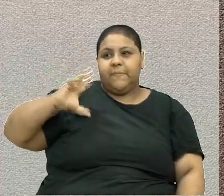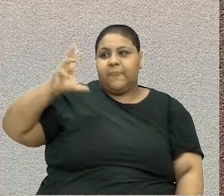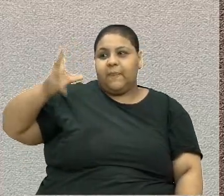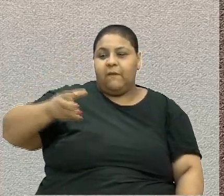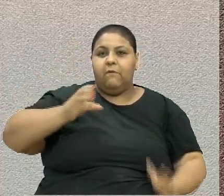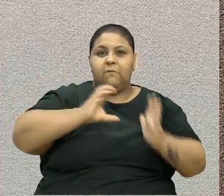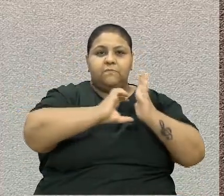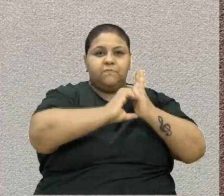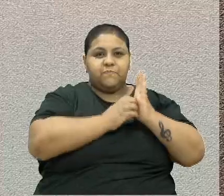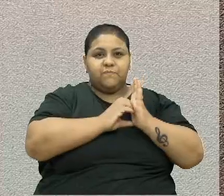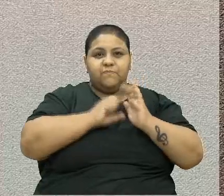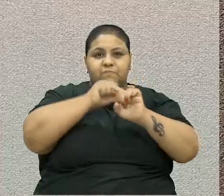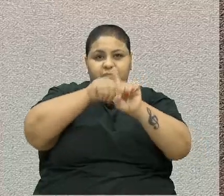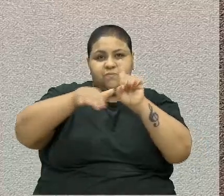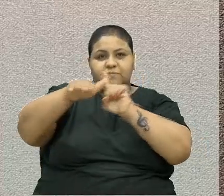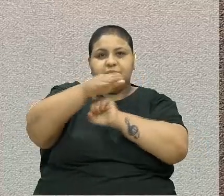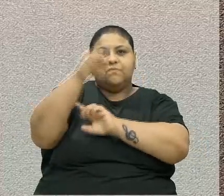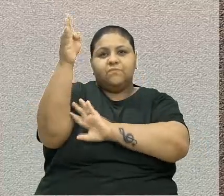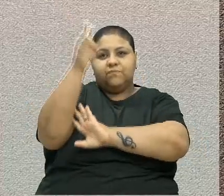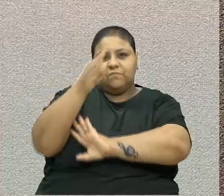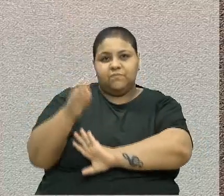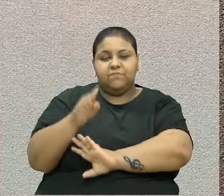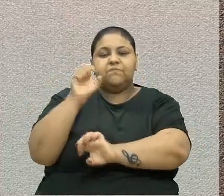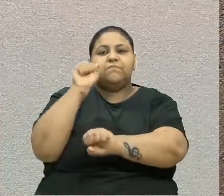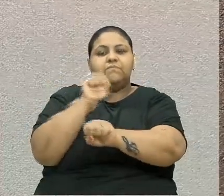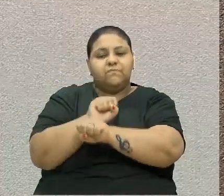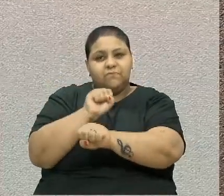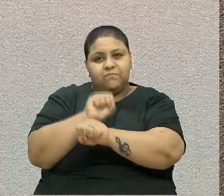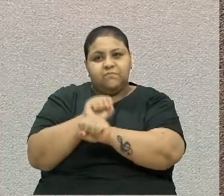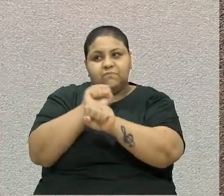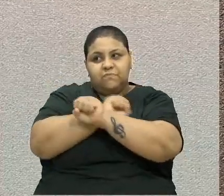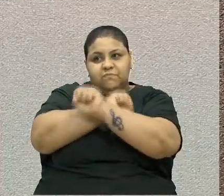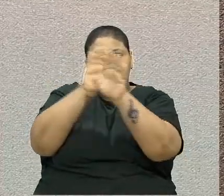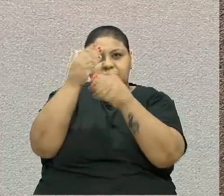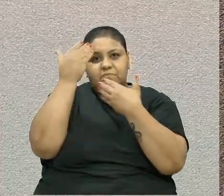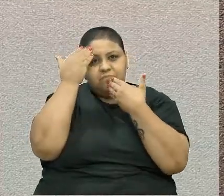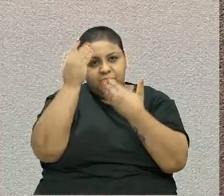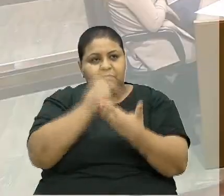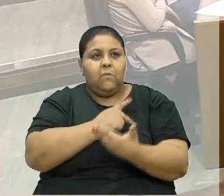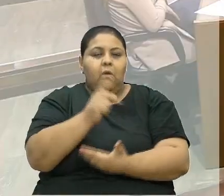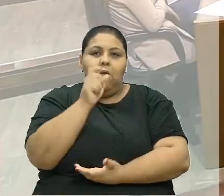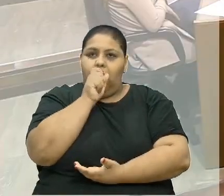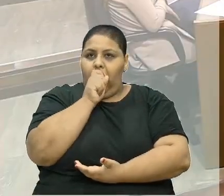partidos e de toda a sociedade brasileira. Esperamos esclarecimentos. Obrigado, presidente.